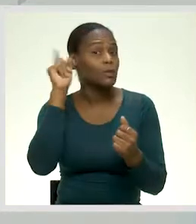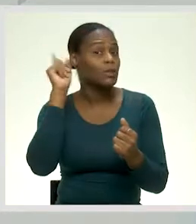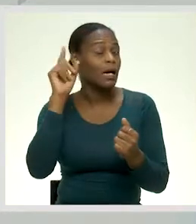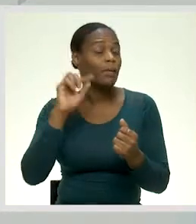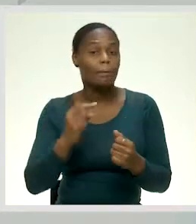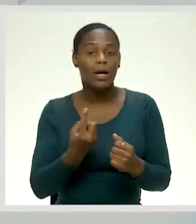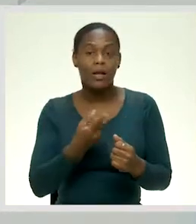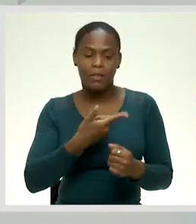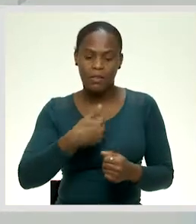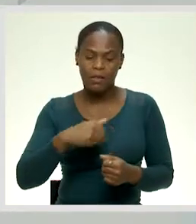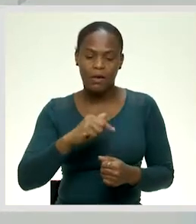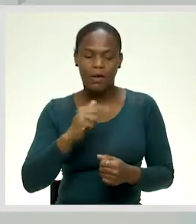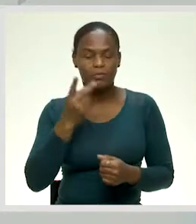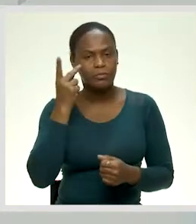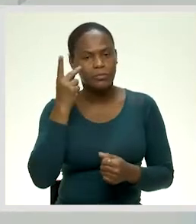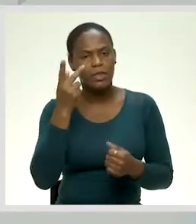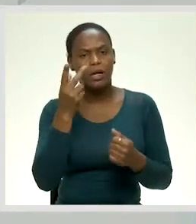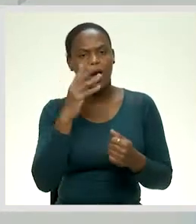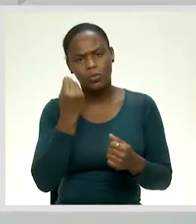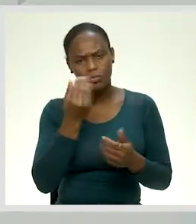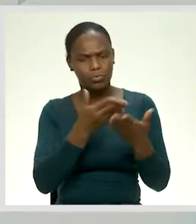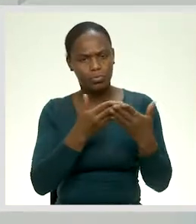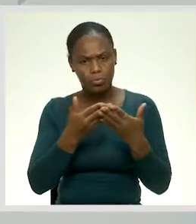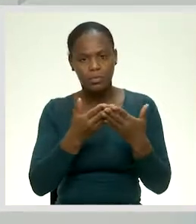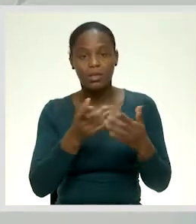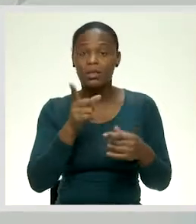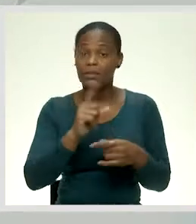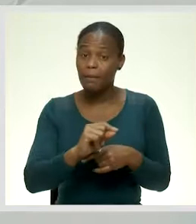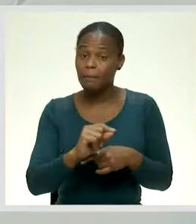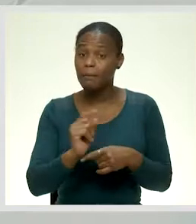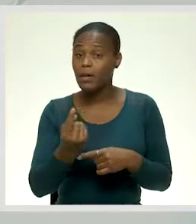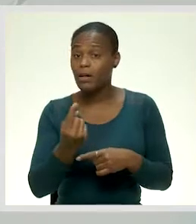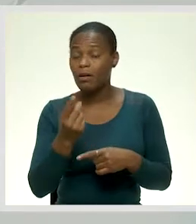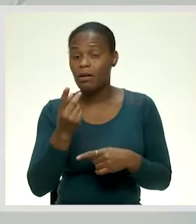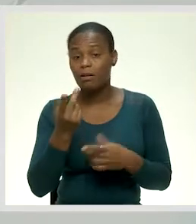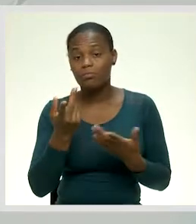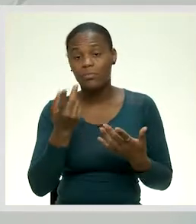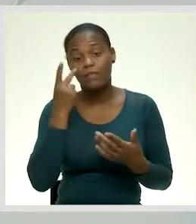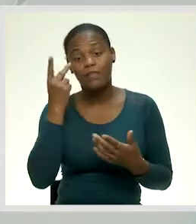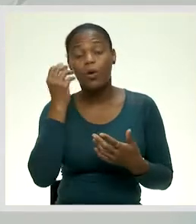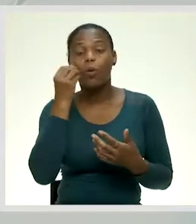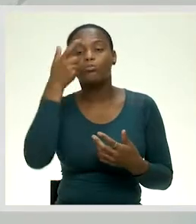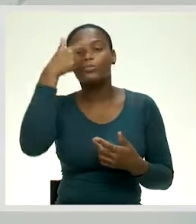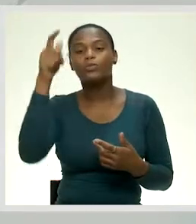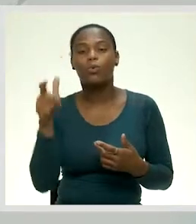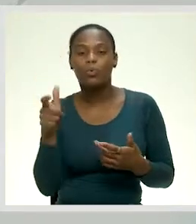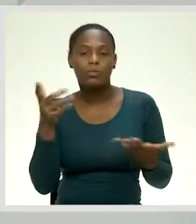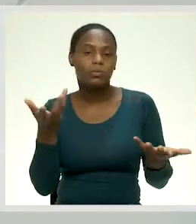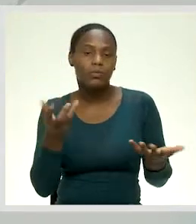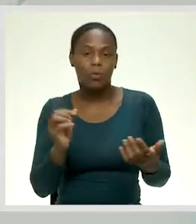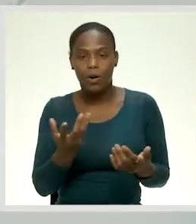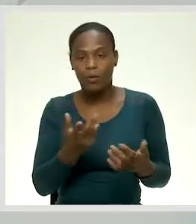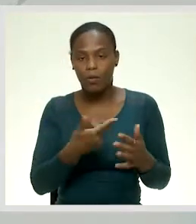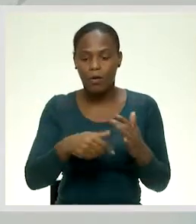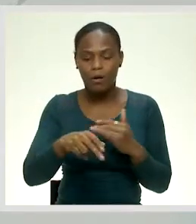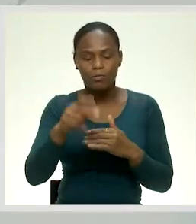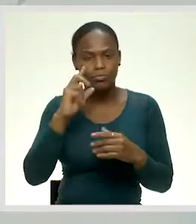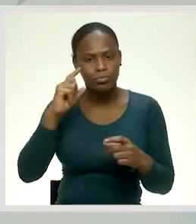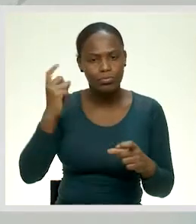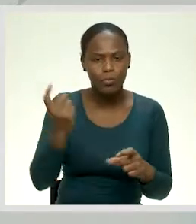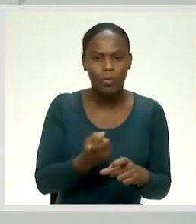vida estudantil e também à nossa vida como cidadão, quando nós vamos à procura